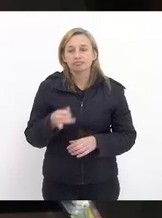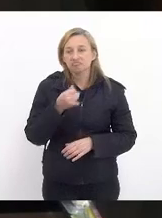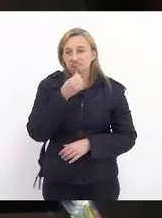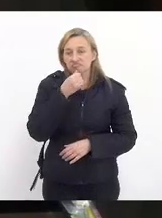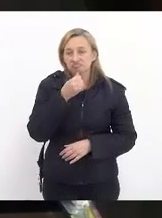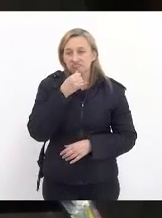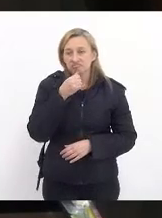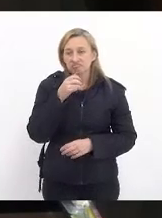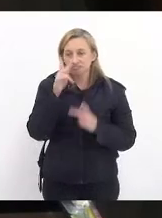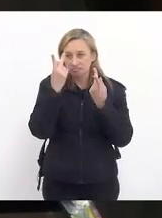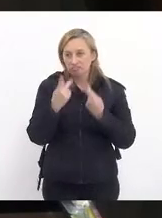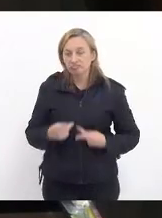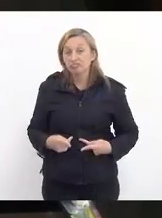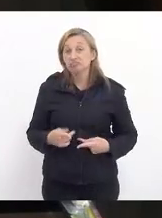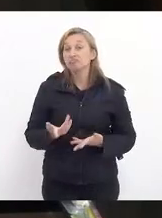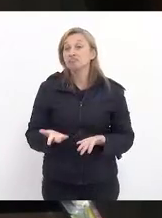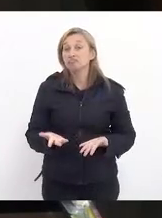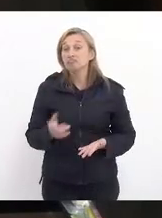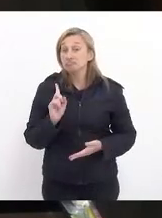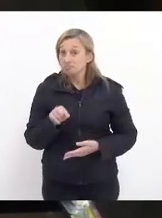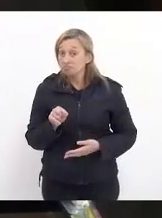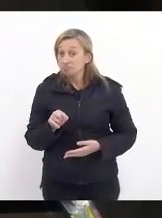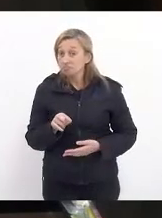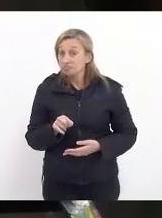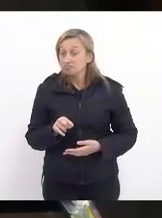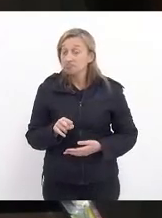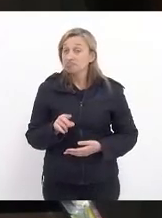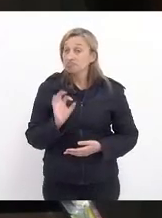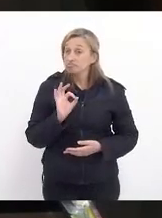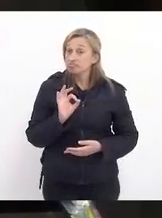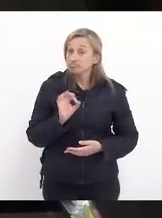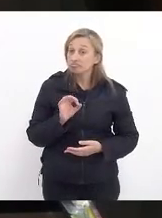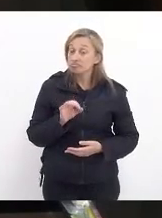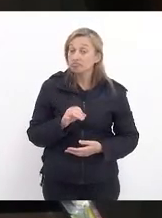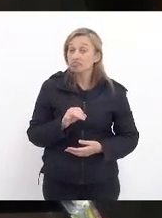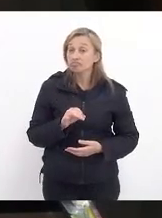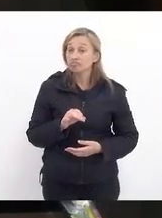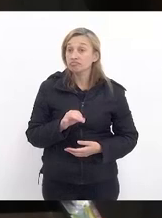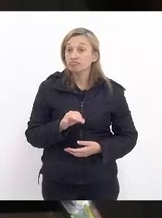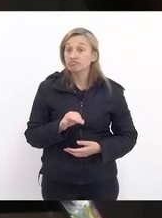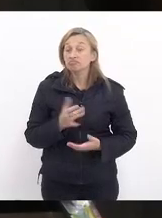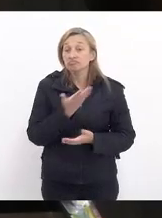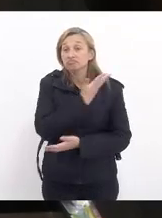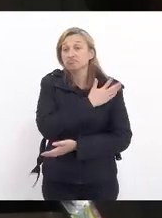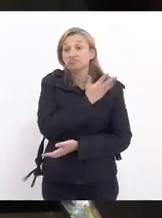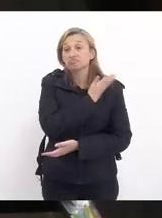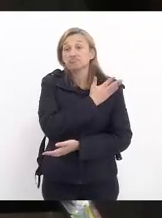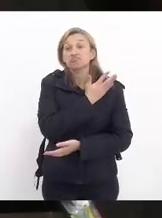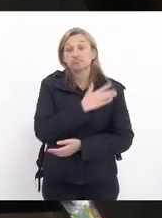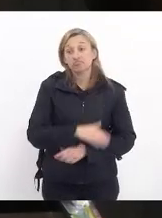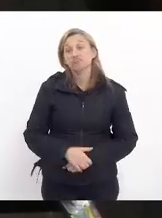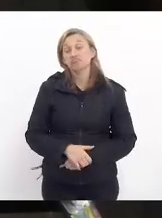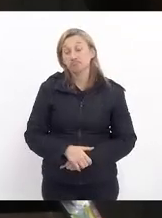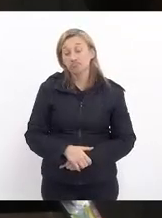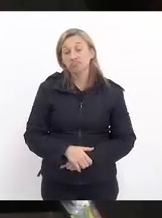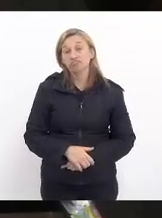maior desgraça do ser humano é sem dúvida nenhuma o preconceito